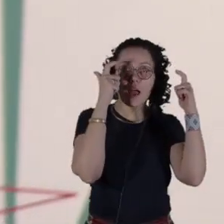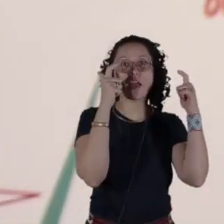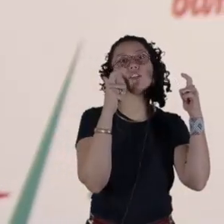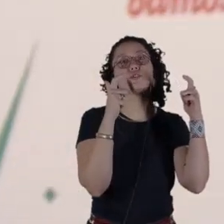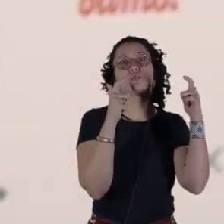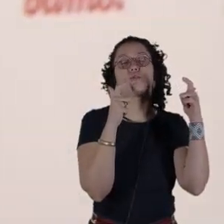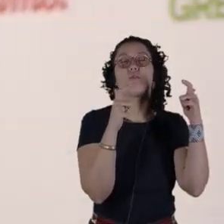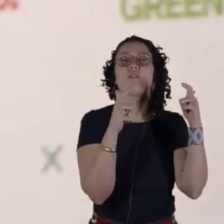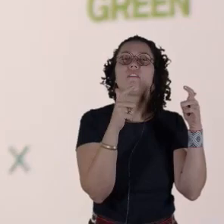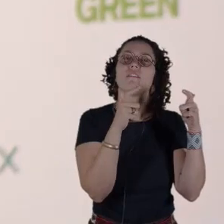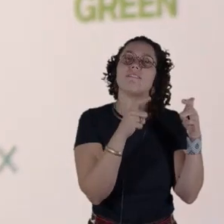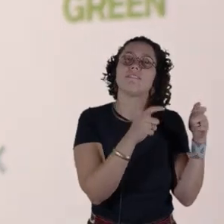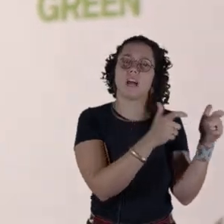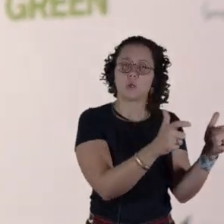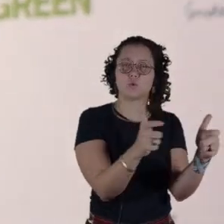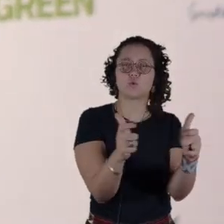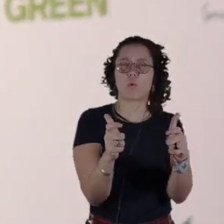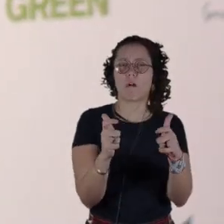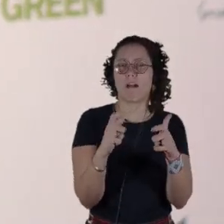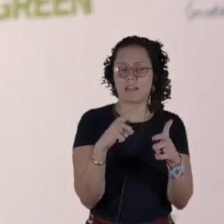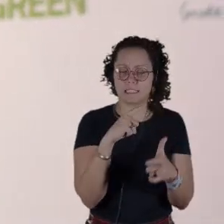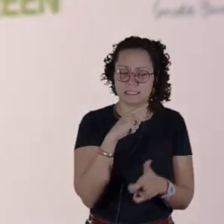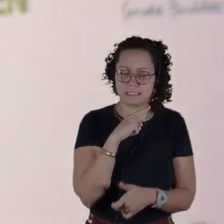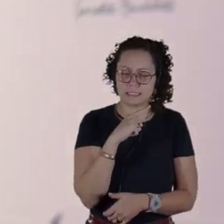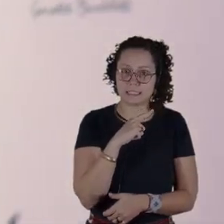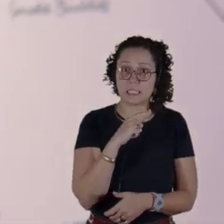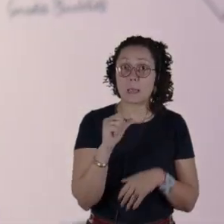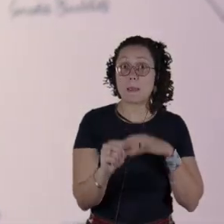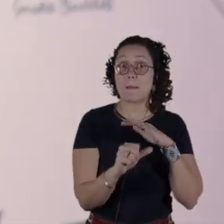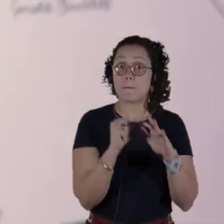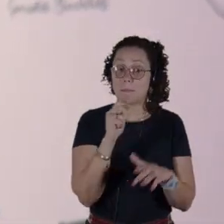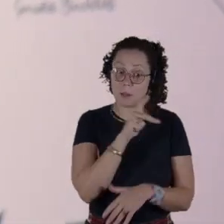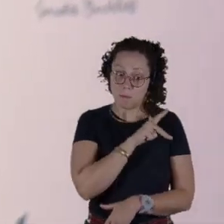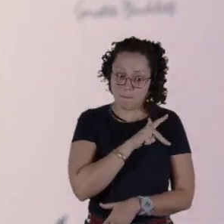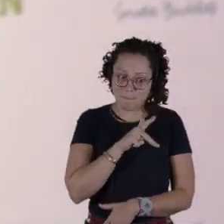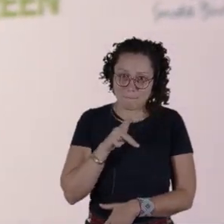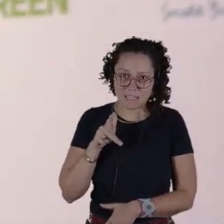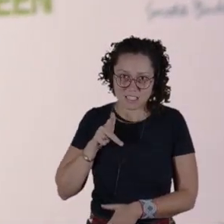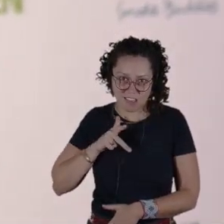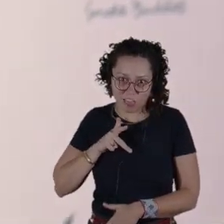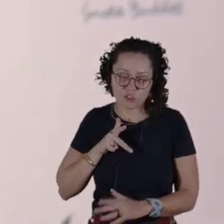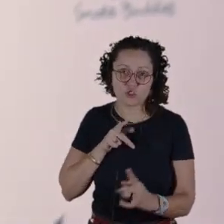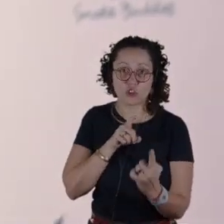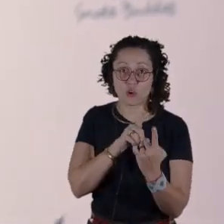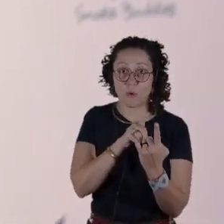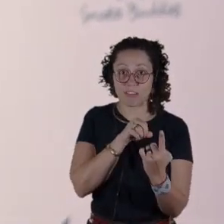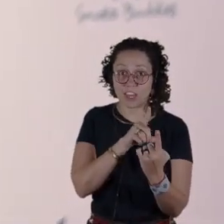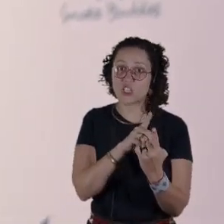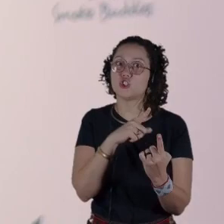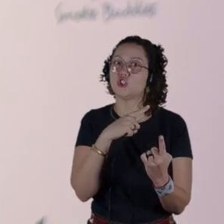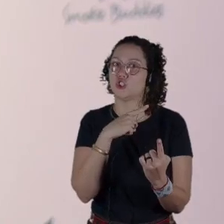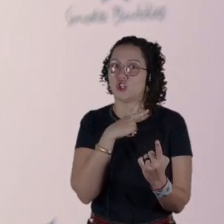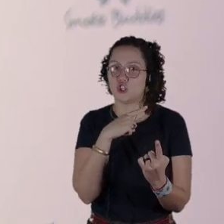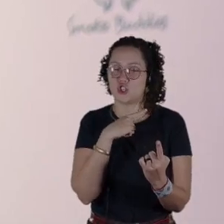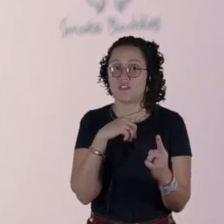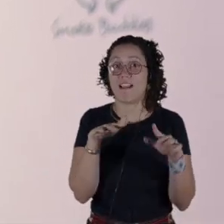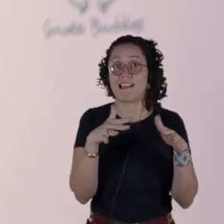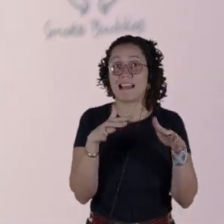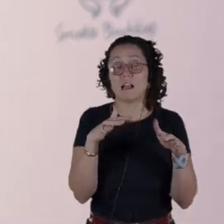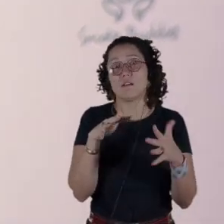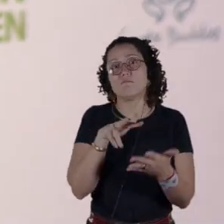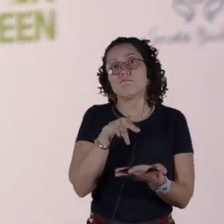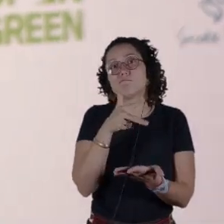Meus primeiros pacientes foram pacientes com Dravet e Lennox-Gastaut. E nós sabemos